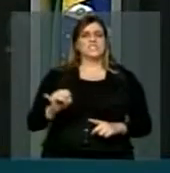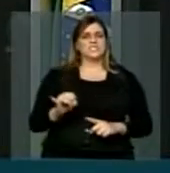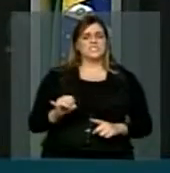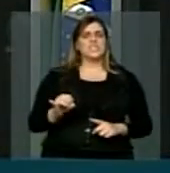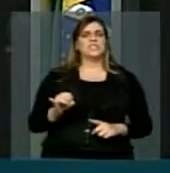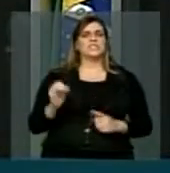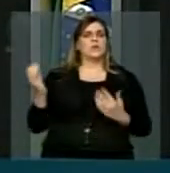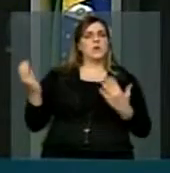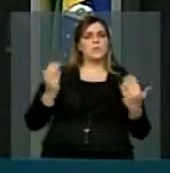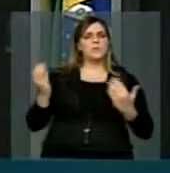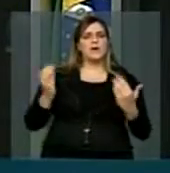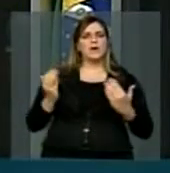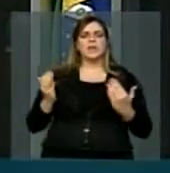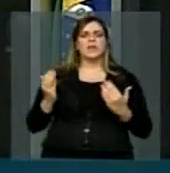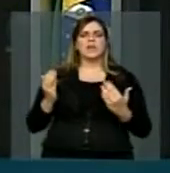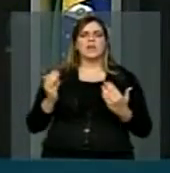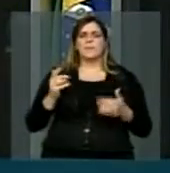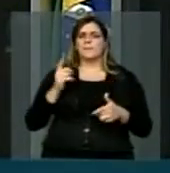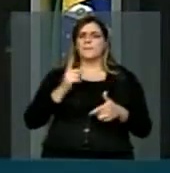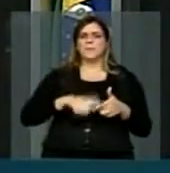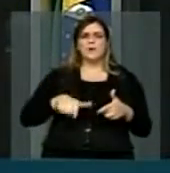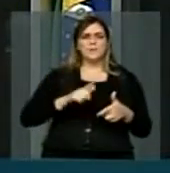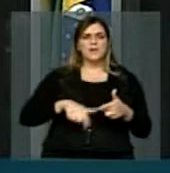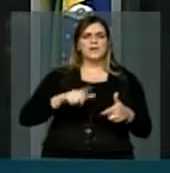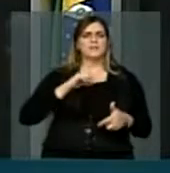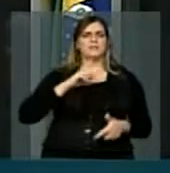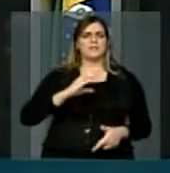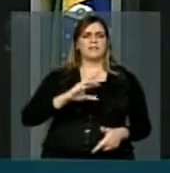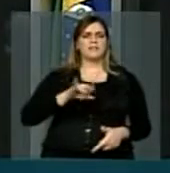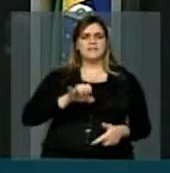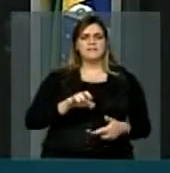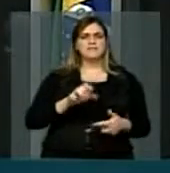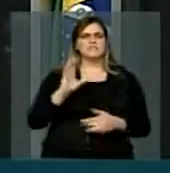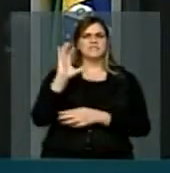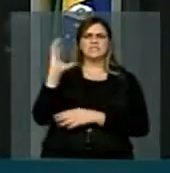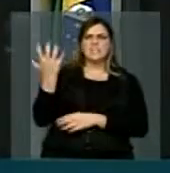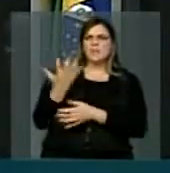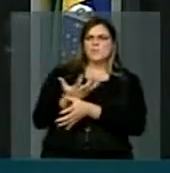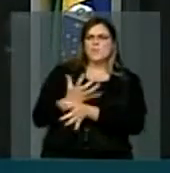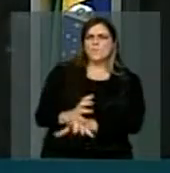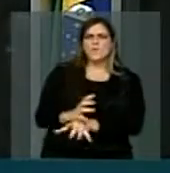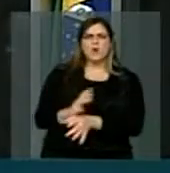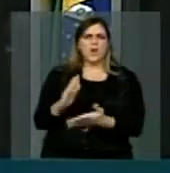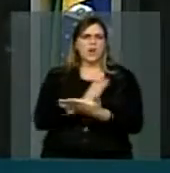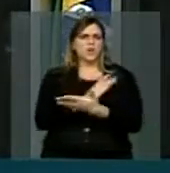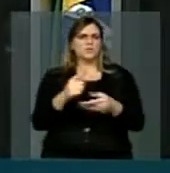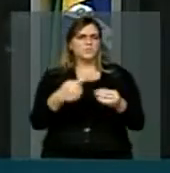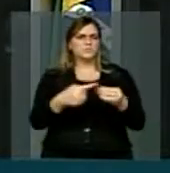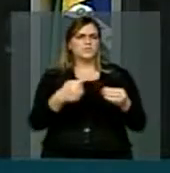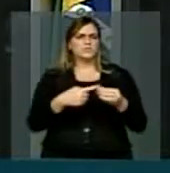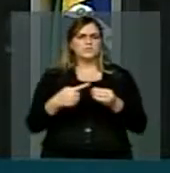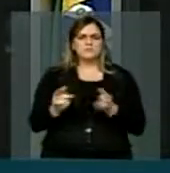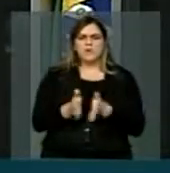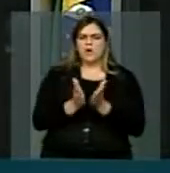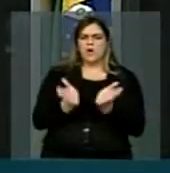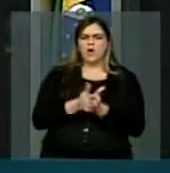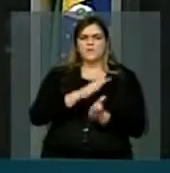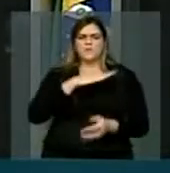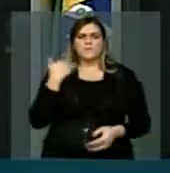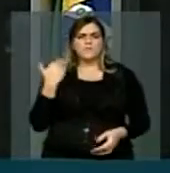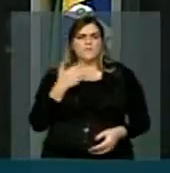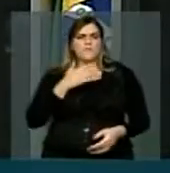isso aos efeitos da crise oriunda da seca no sertão e no semiárido baiano,